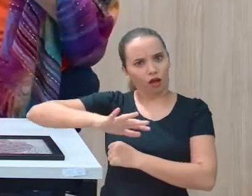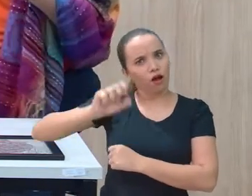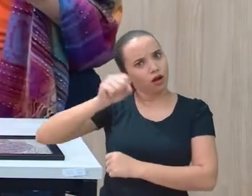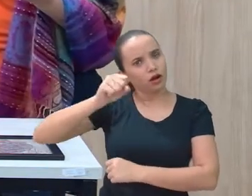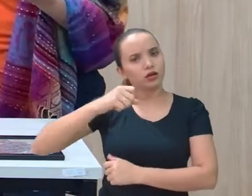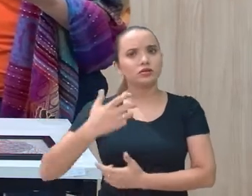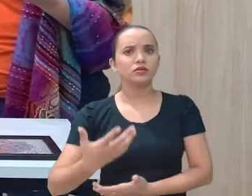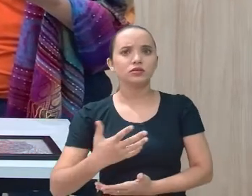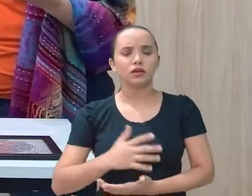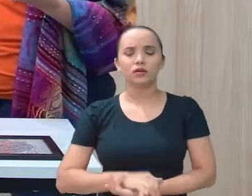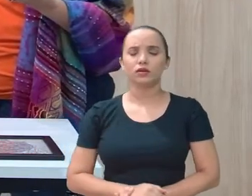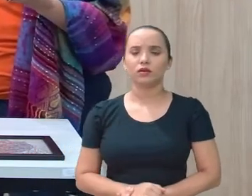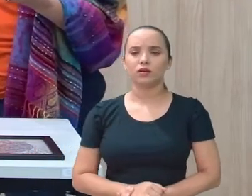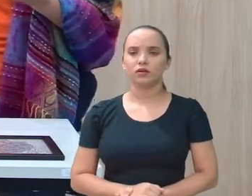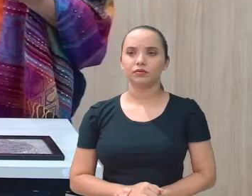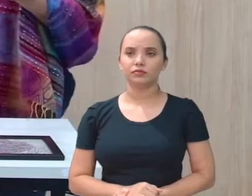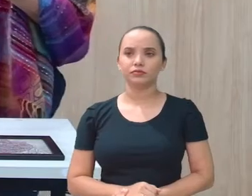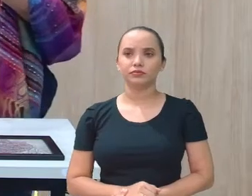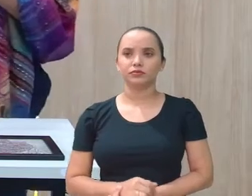Mestres